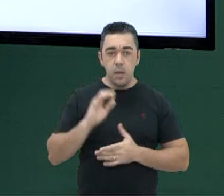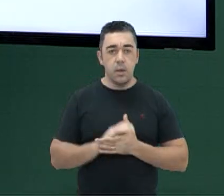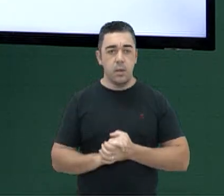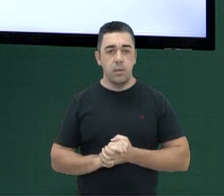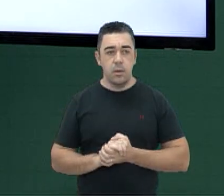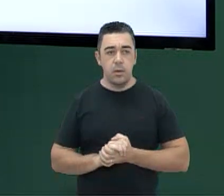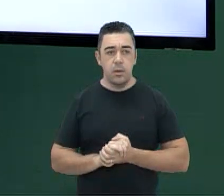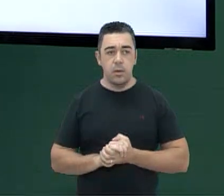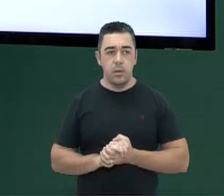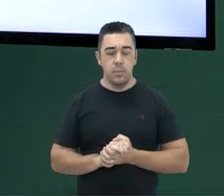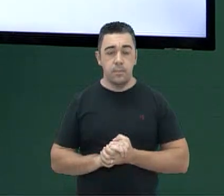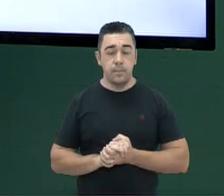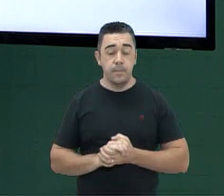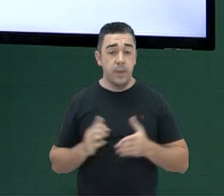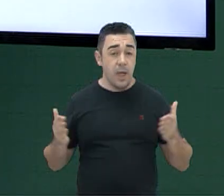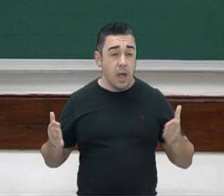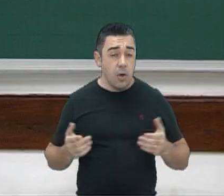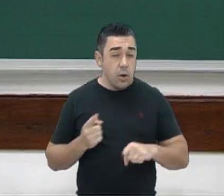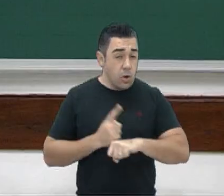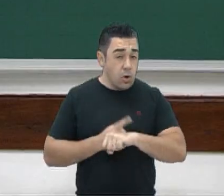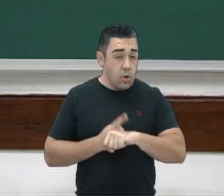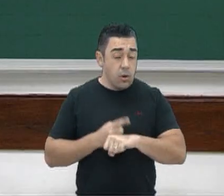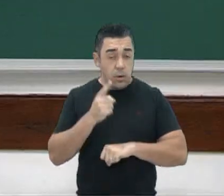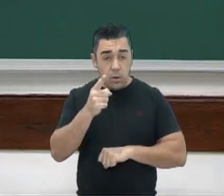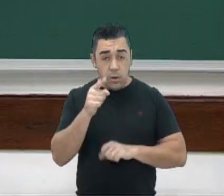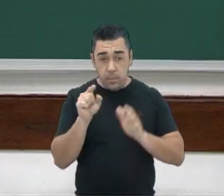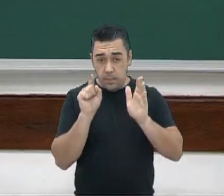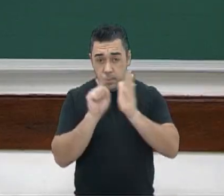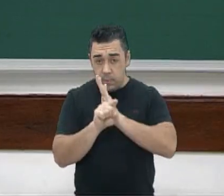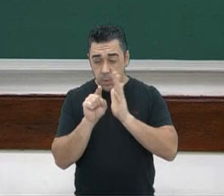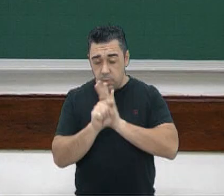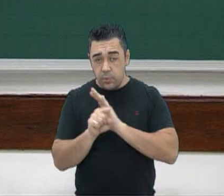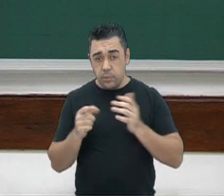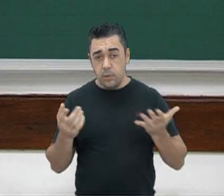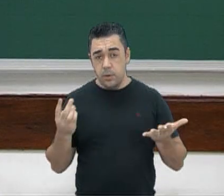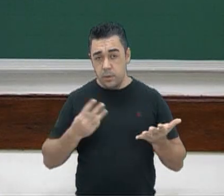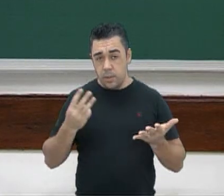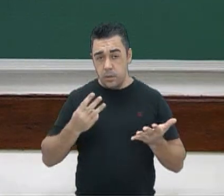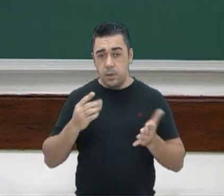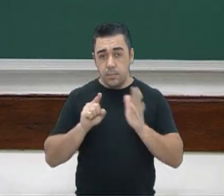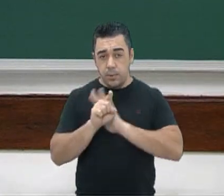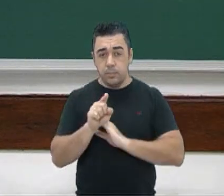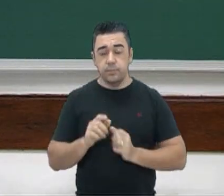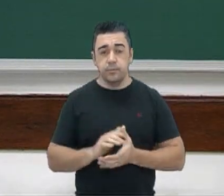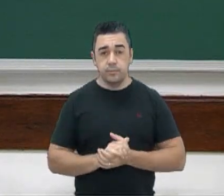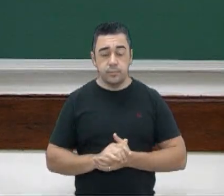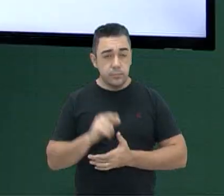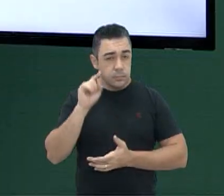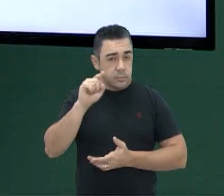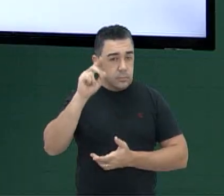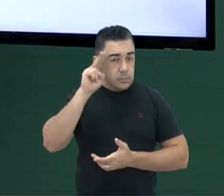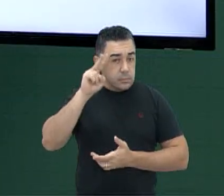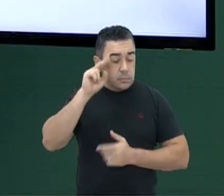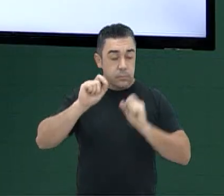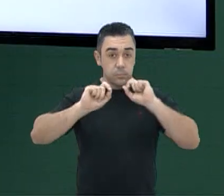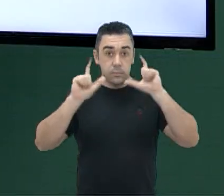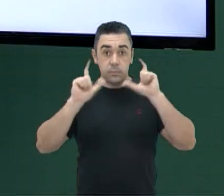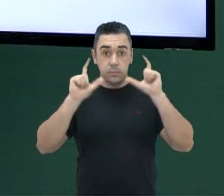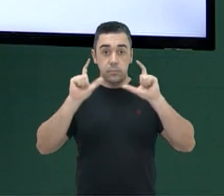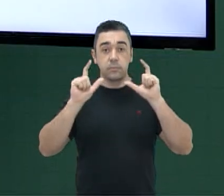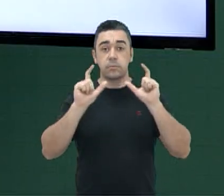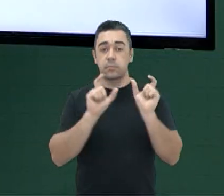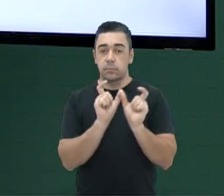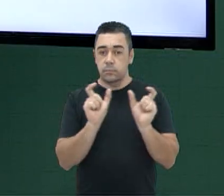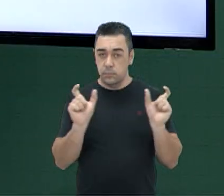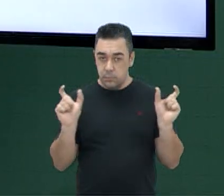a 100 graus. Agora nós vamos para o nosso terceiro quiz. Lembre-se de prestar muita